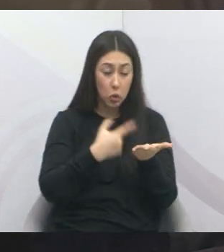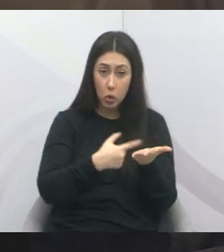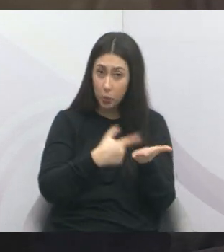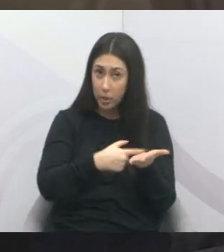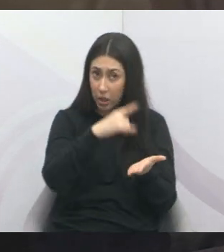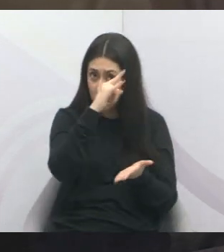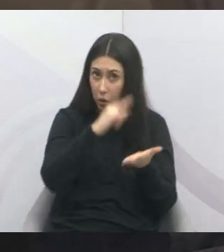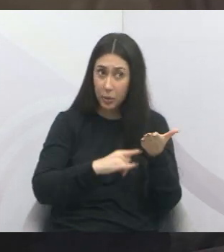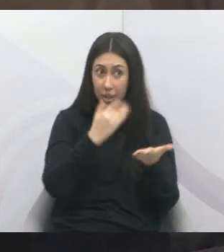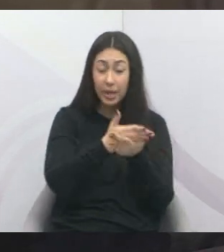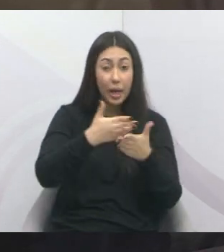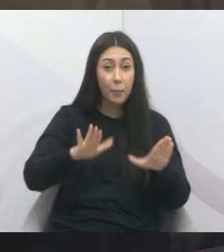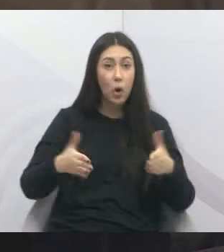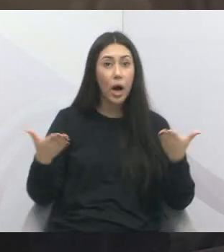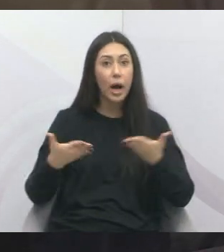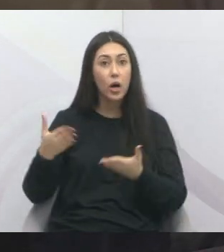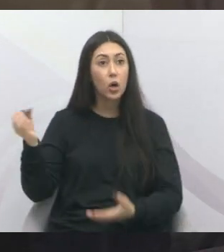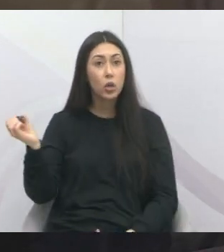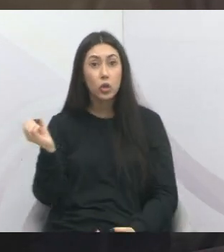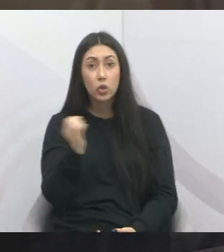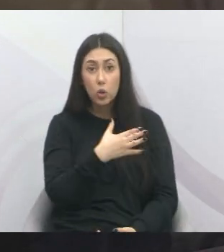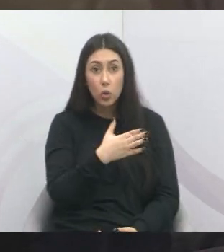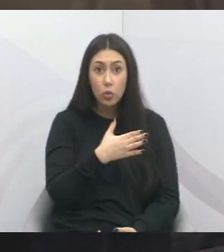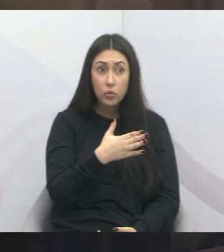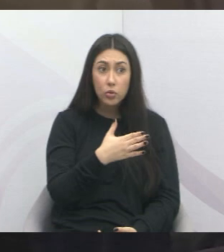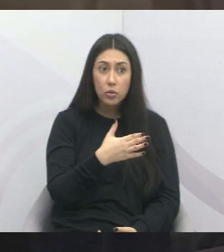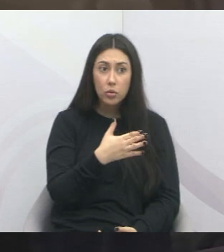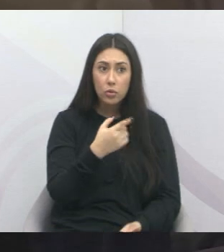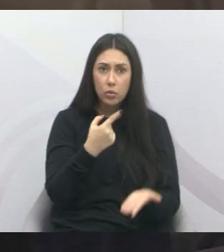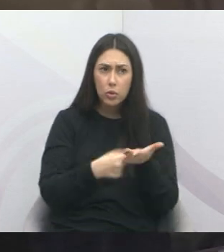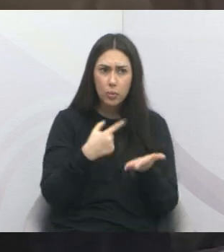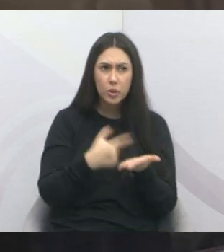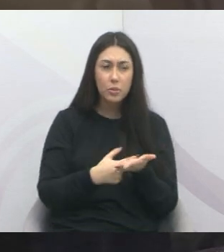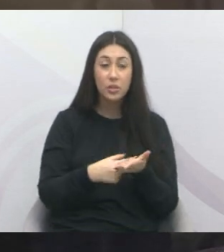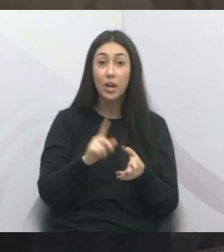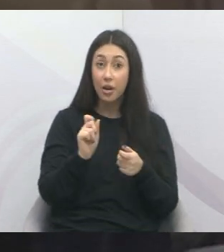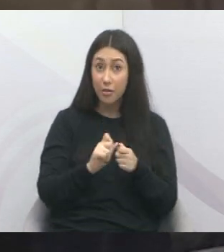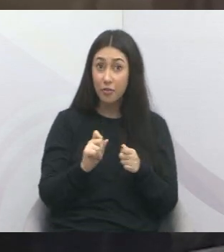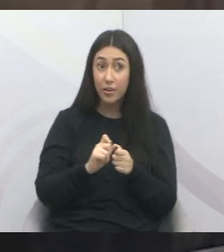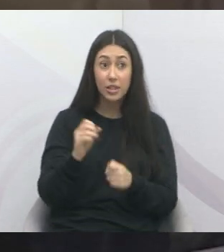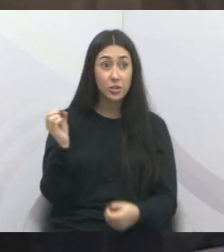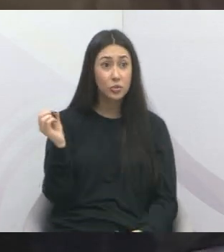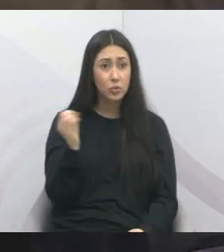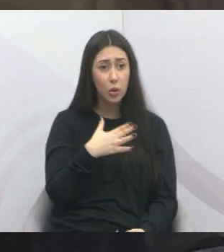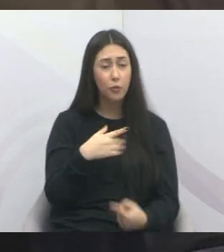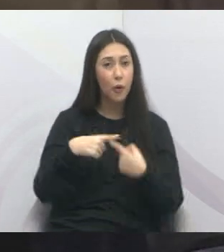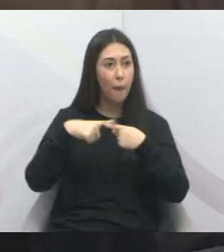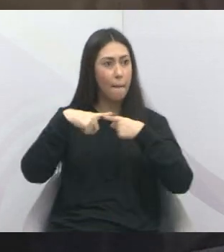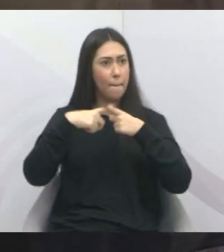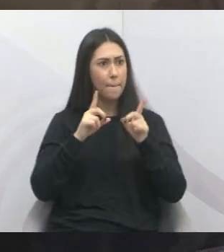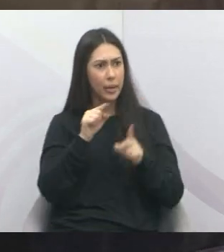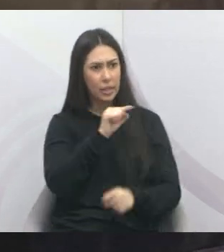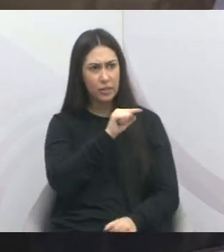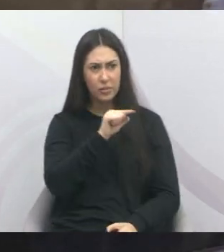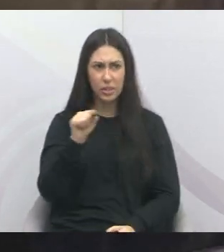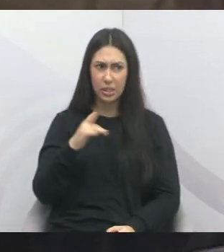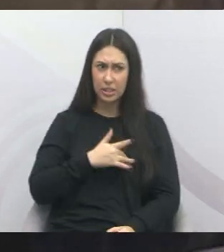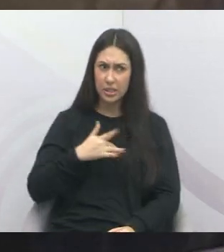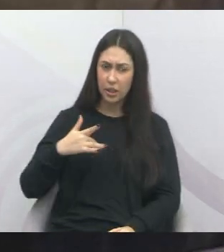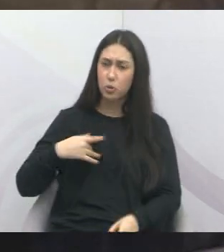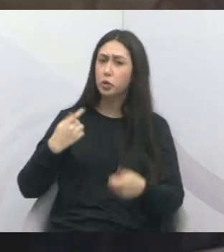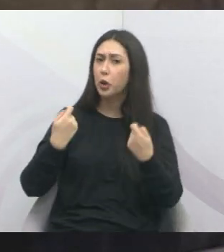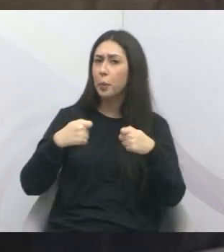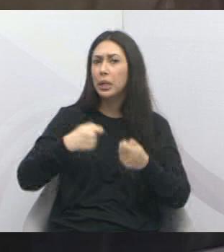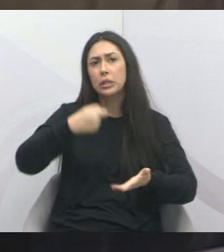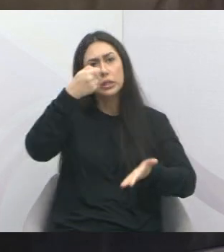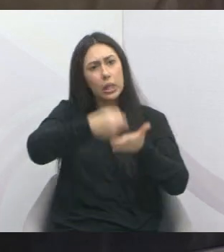feito um novo contrato dia 1/4/2022. Foi feito um novo contrato. Só que vocês da saúde têm que pegar